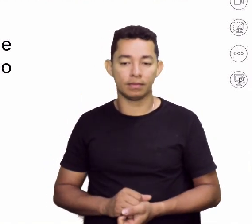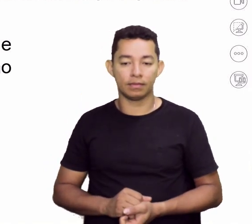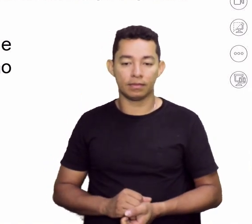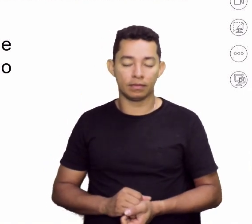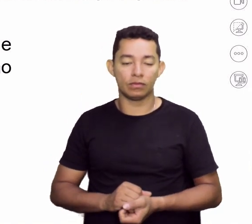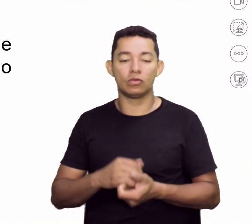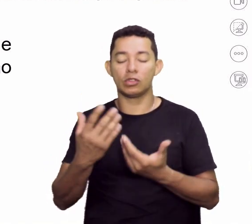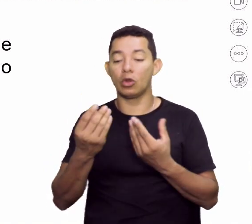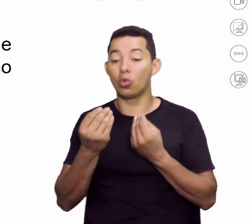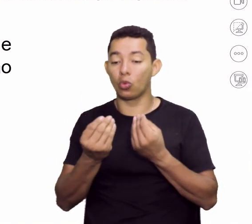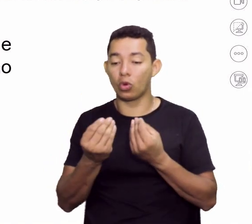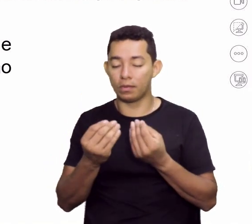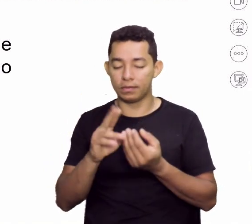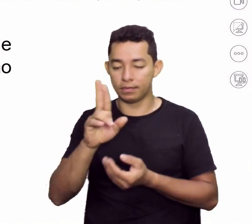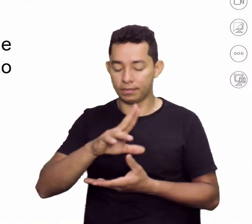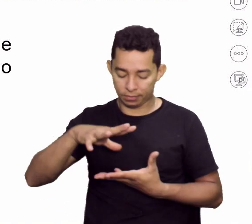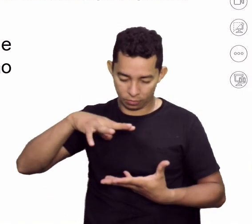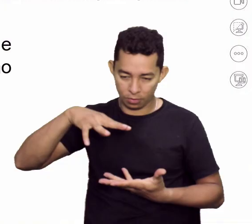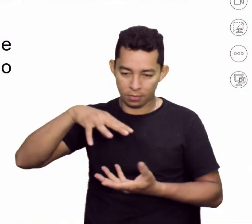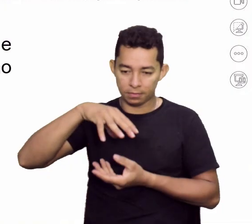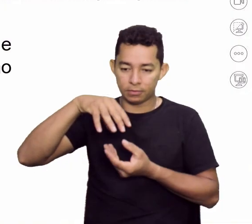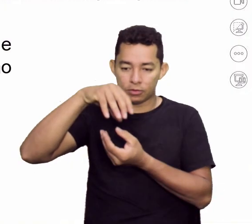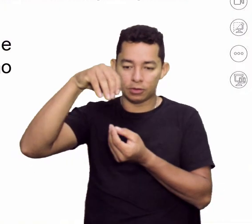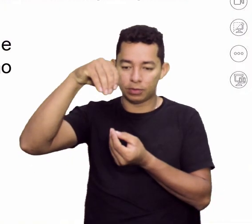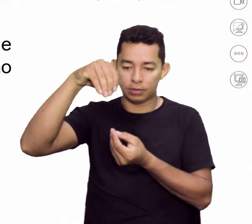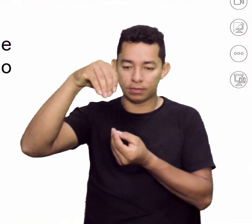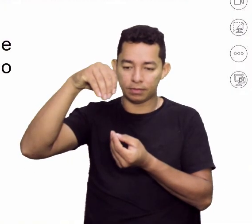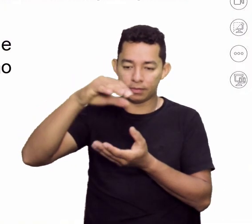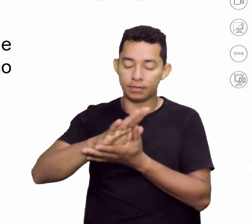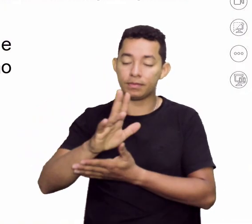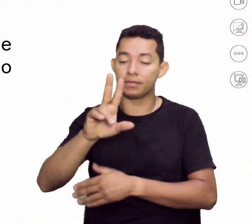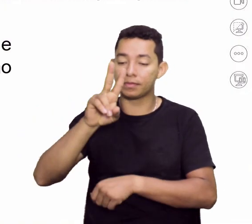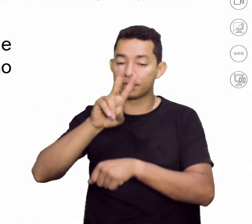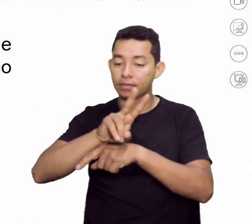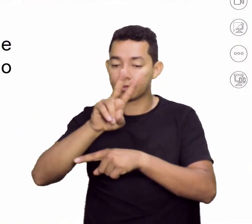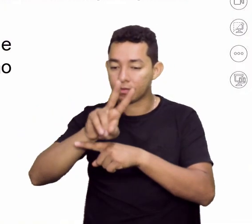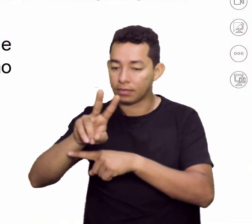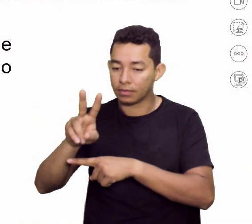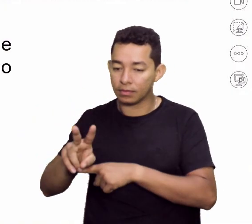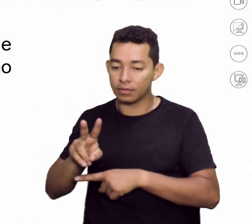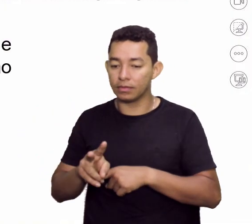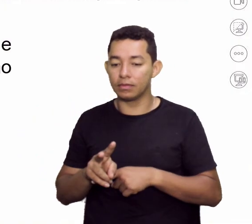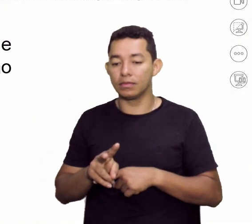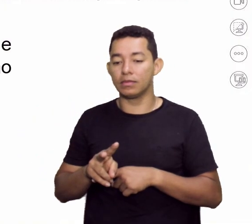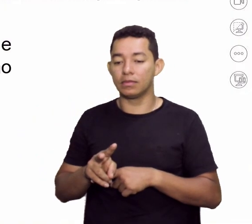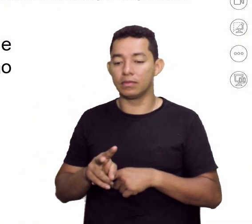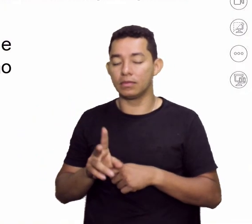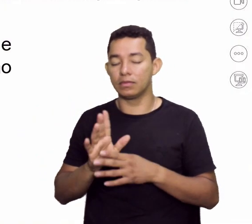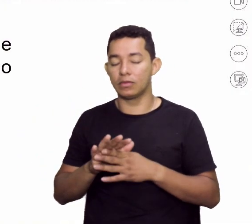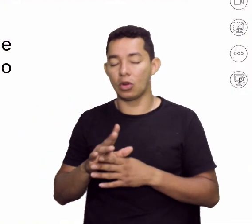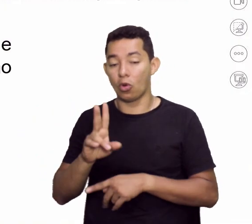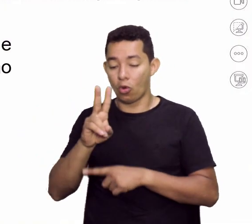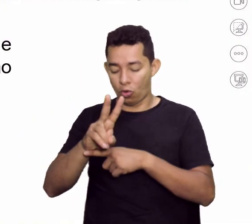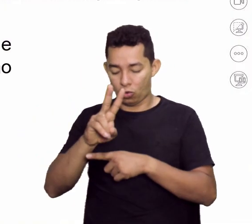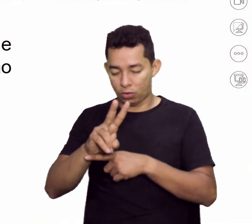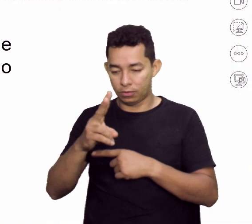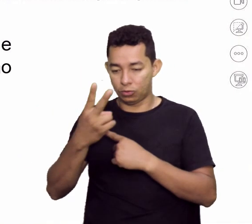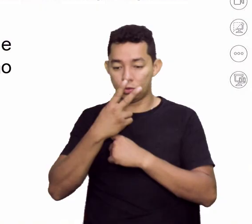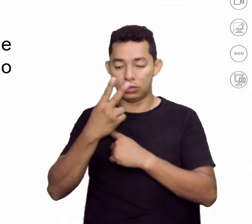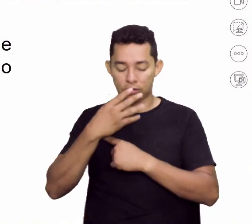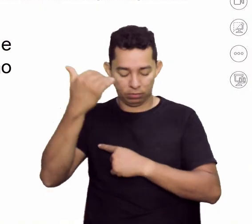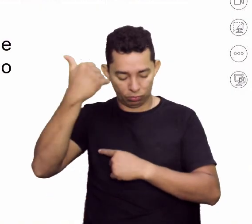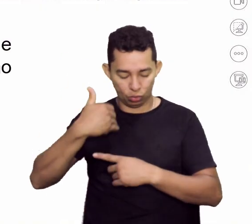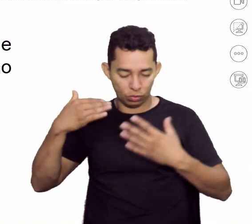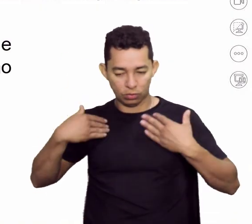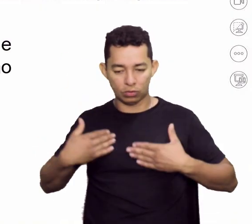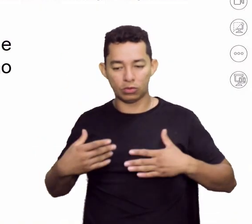pelo Espírito, né? Através do Espírito. Então, eles cuidavam durante a vida para que a sua a vida terrena para